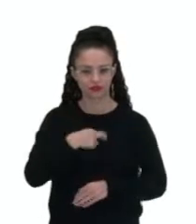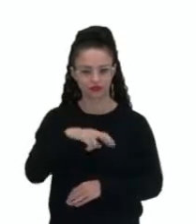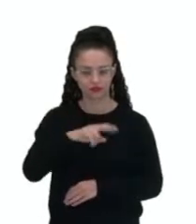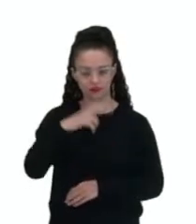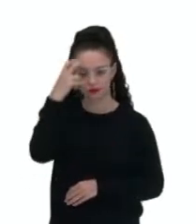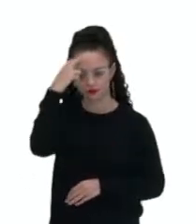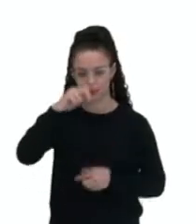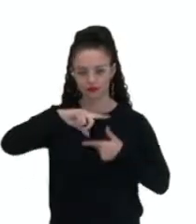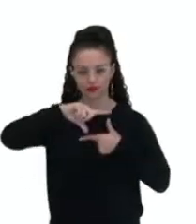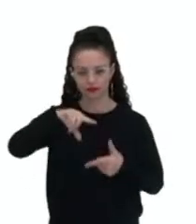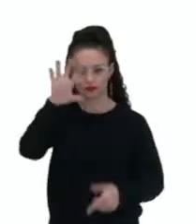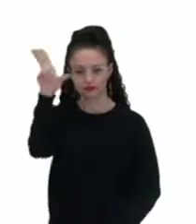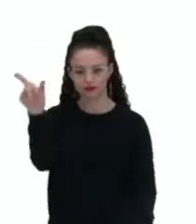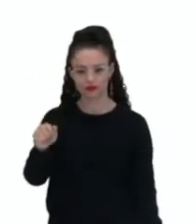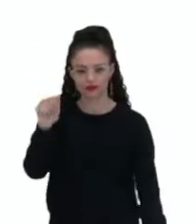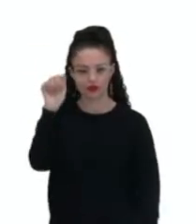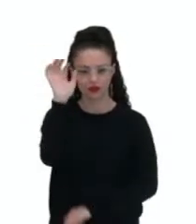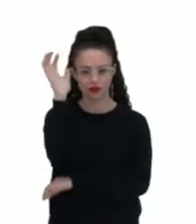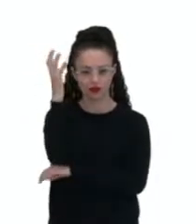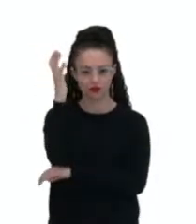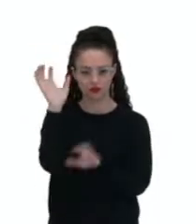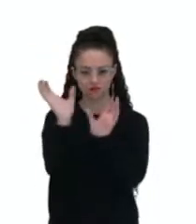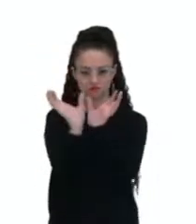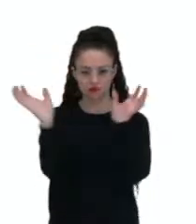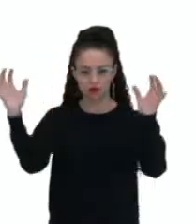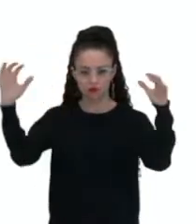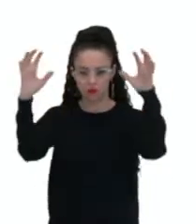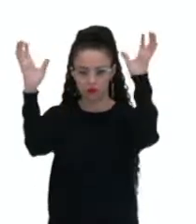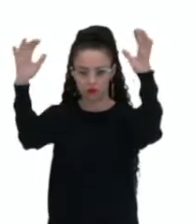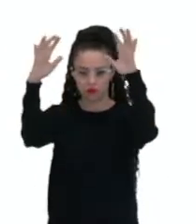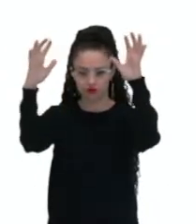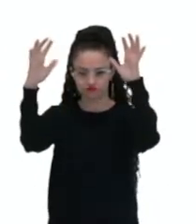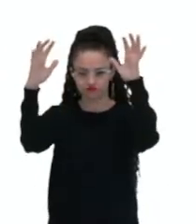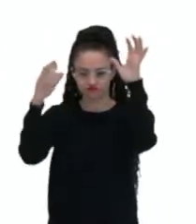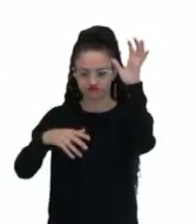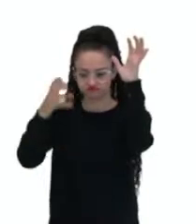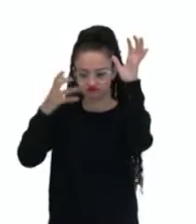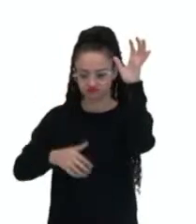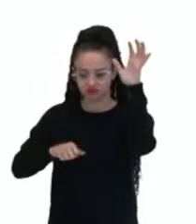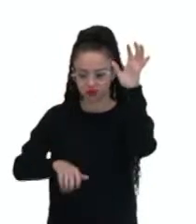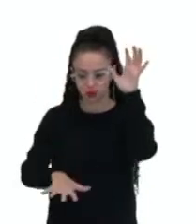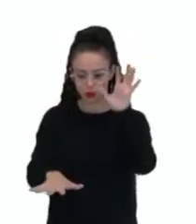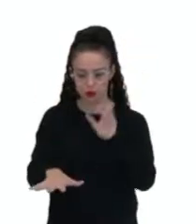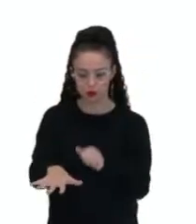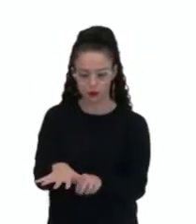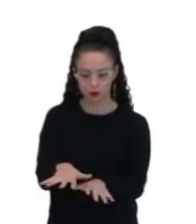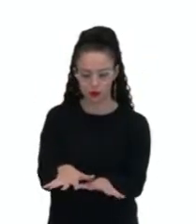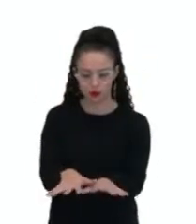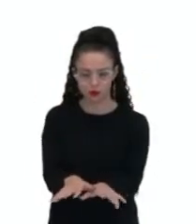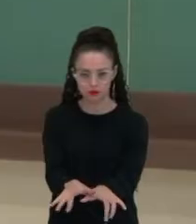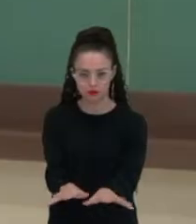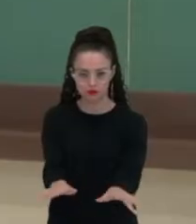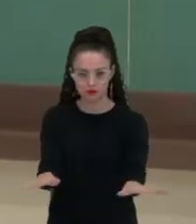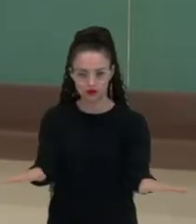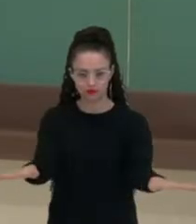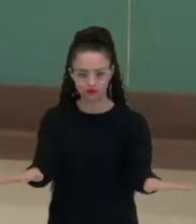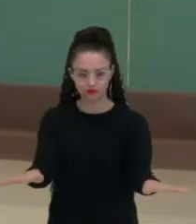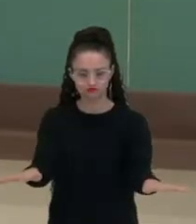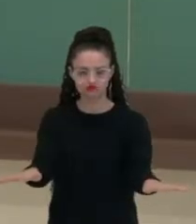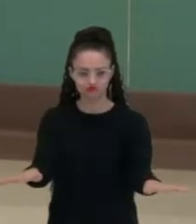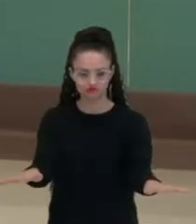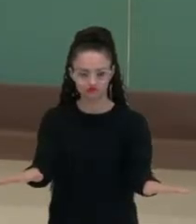tradicionais africanas, uma árvore frondosa capaz de viver por milhares de anos, com suas raízes que tanto se aprofundam como